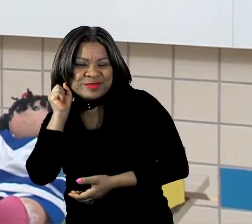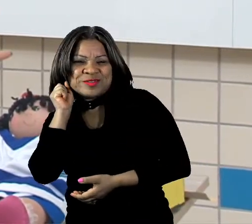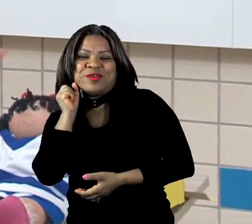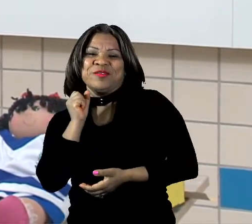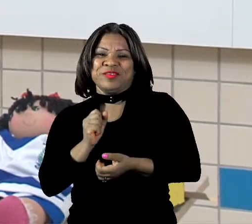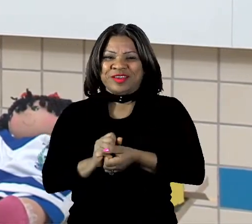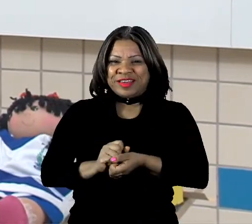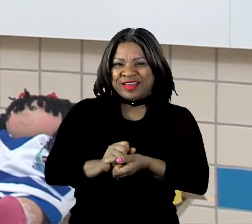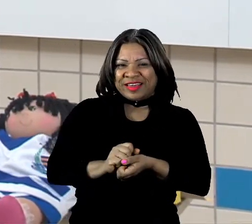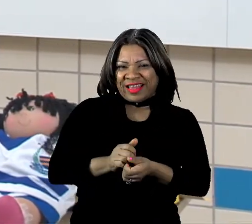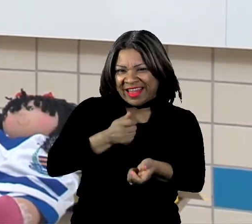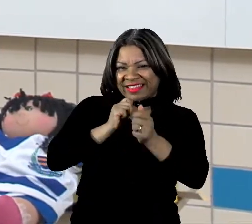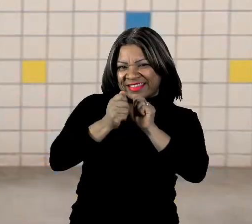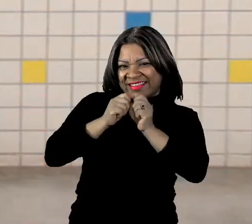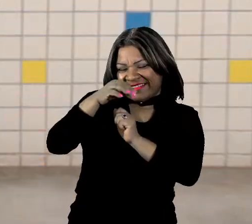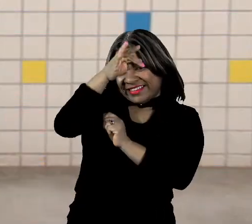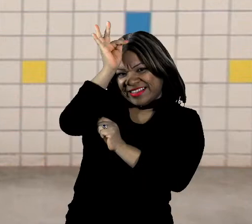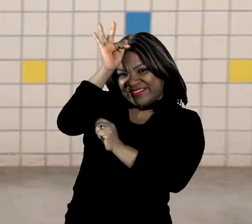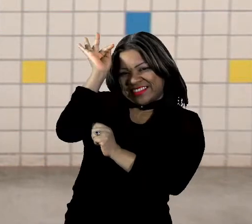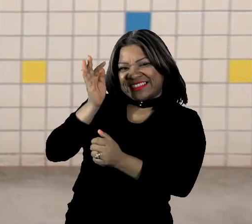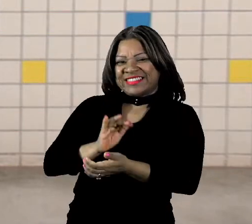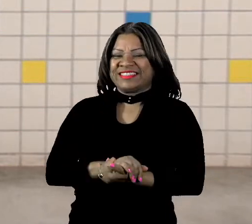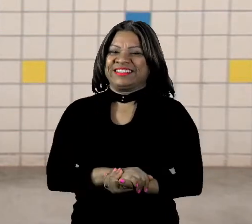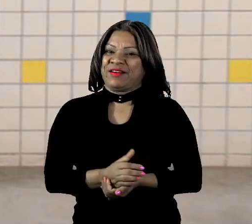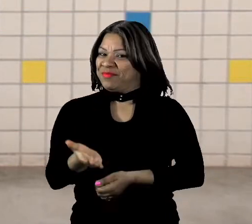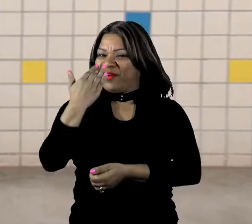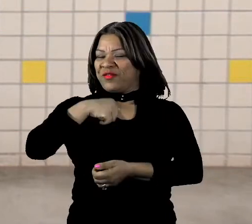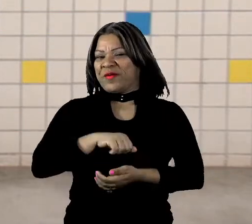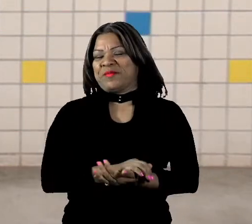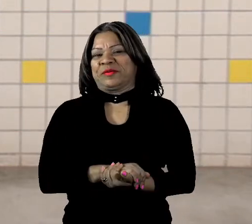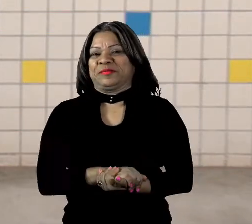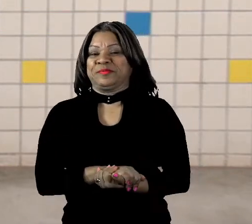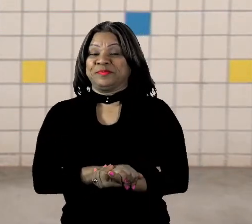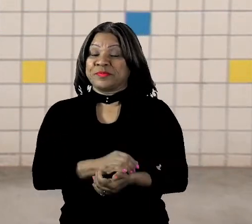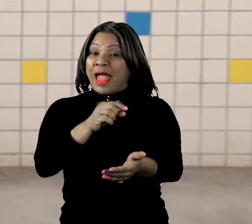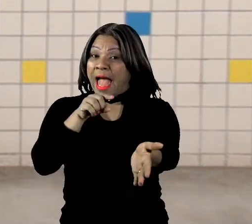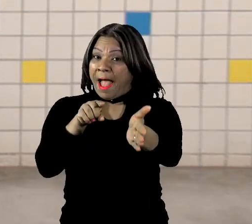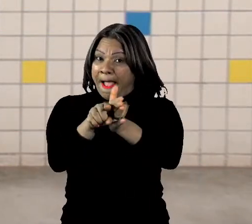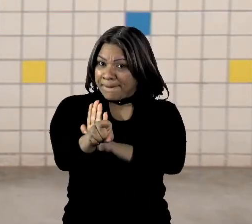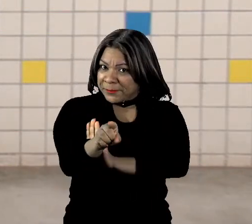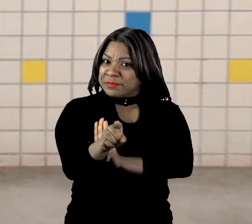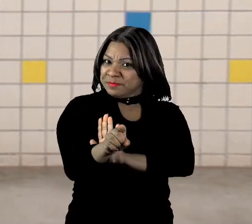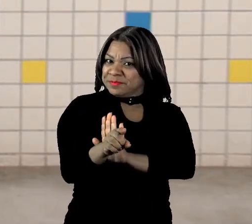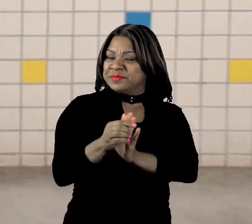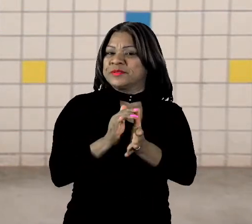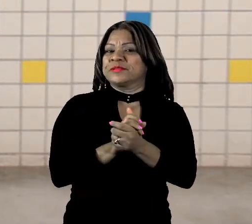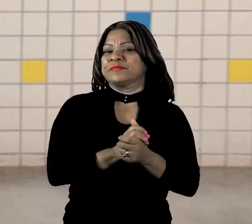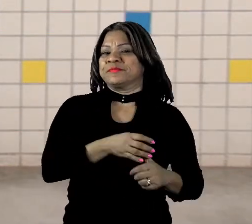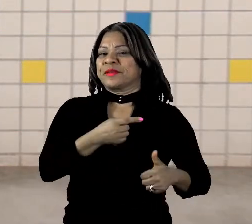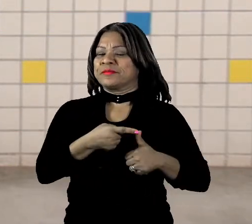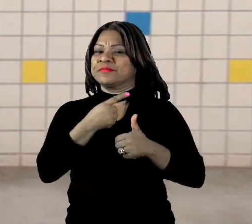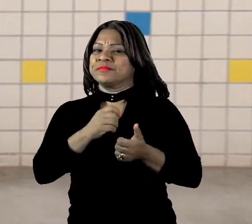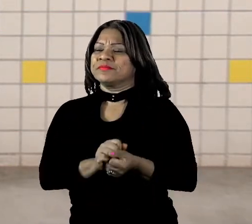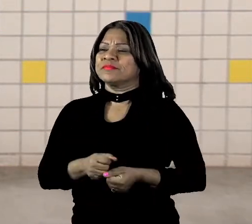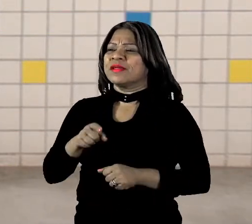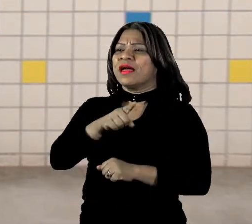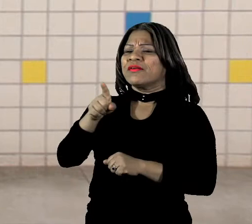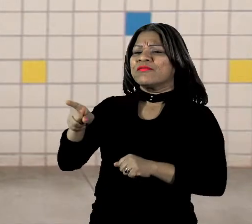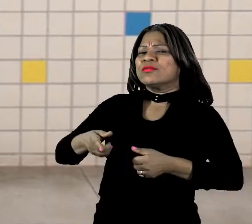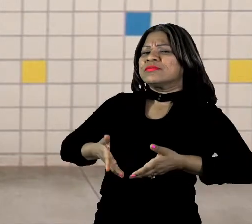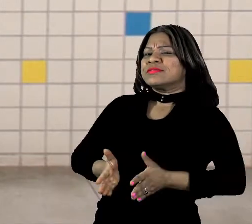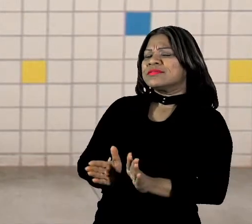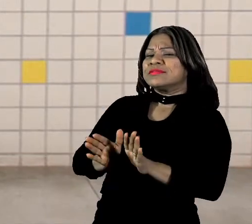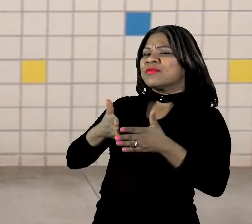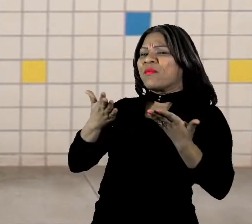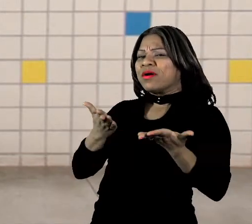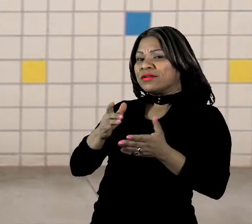Saber um pouquinho mais sobre ela? Então vamos lá. Olha só, a primeira pergunta que eu fiz para ela foi: quando você nasceu? Aí ela sorriu.